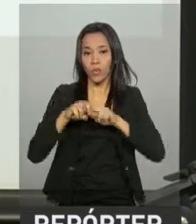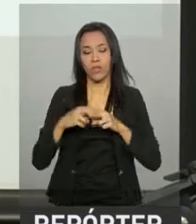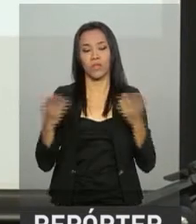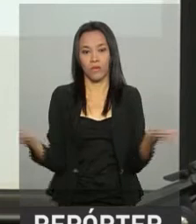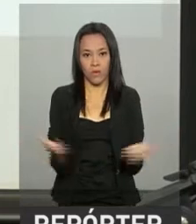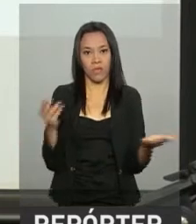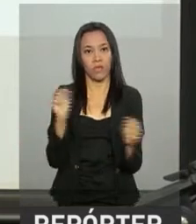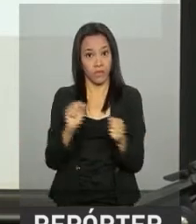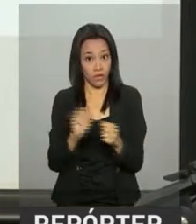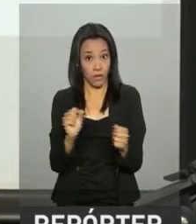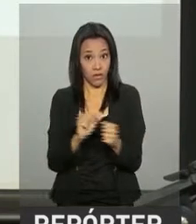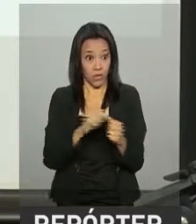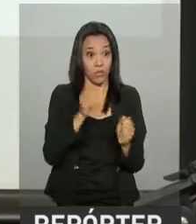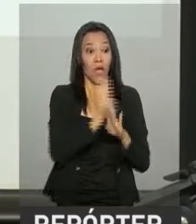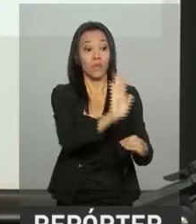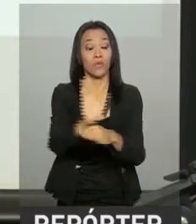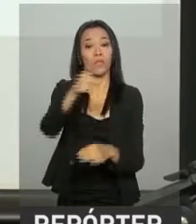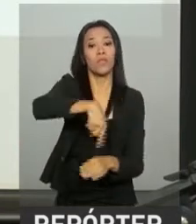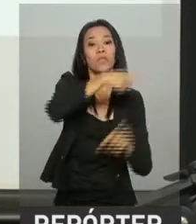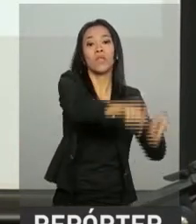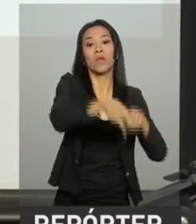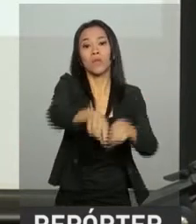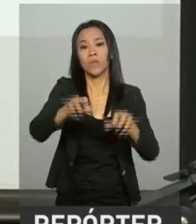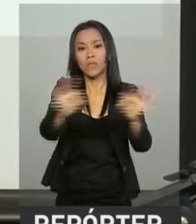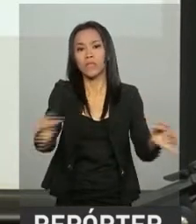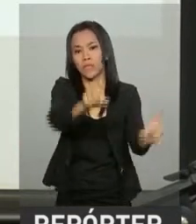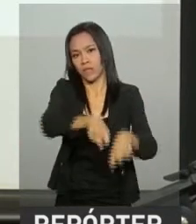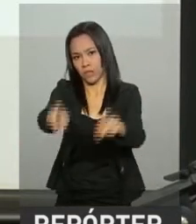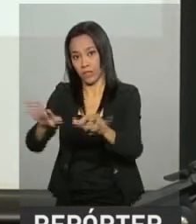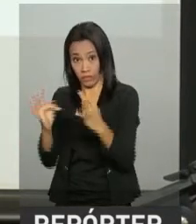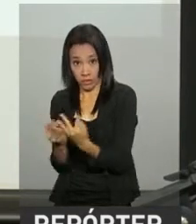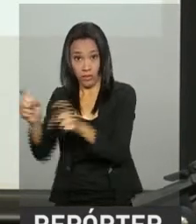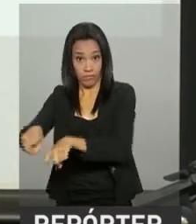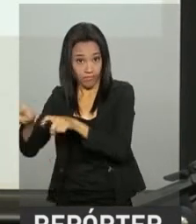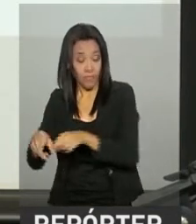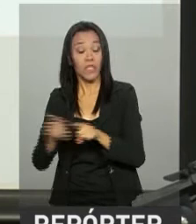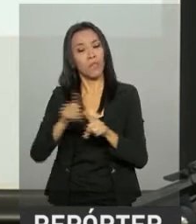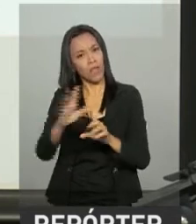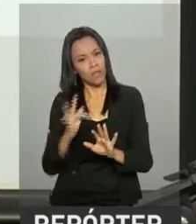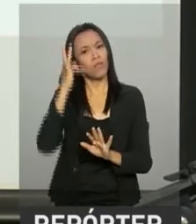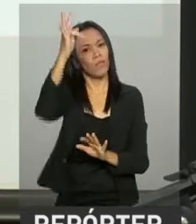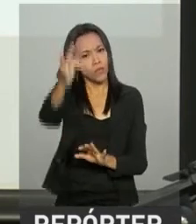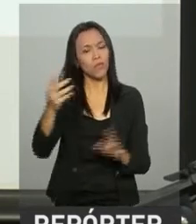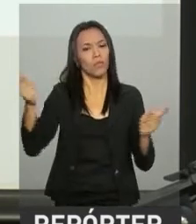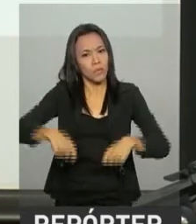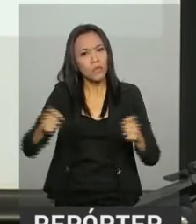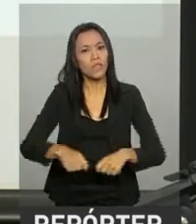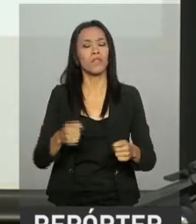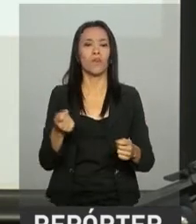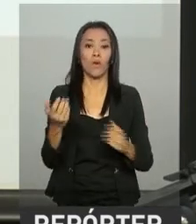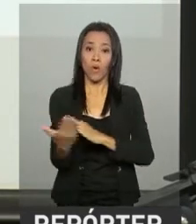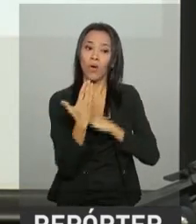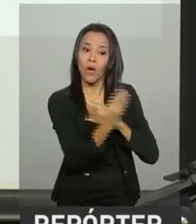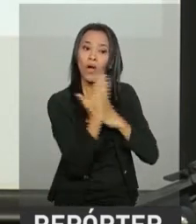agricultores tentaremos fazer mais de 2012 para frente e faremos o que for possível pelo brasil com